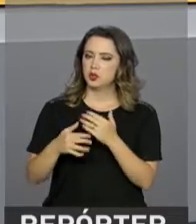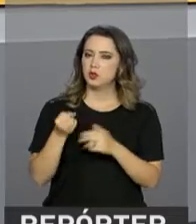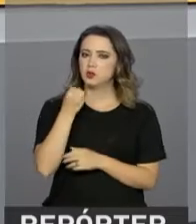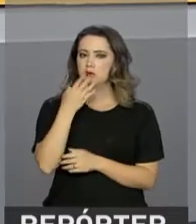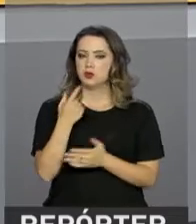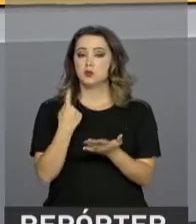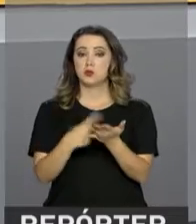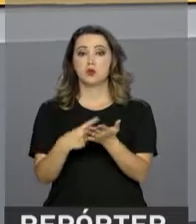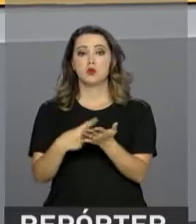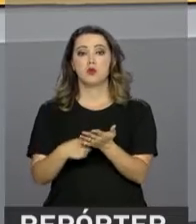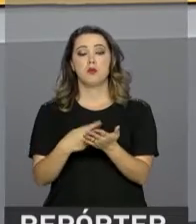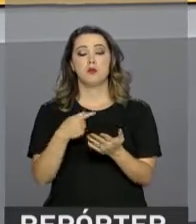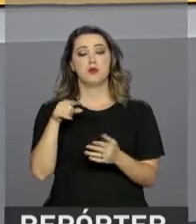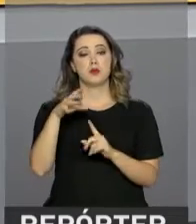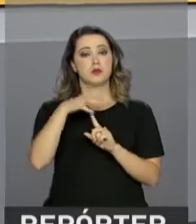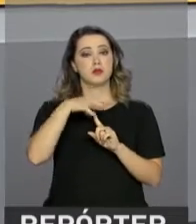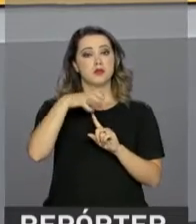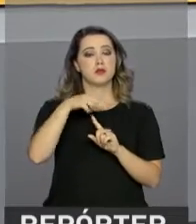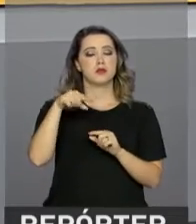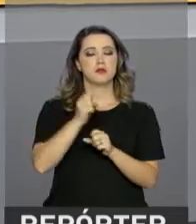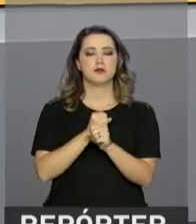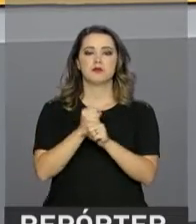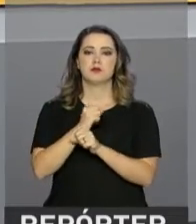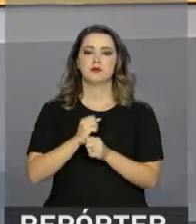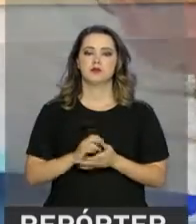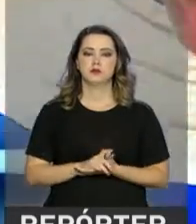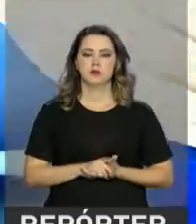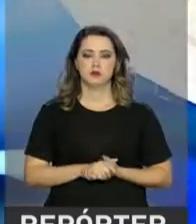bons negócios fechados na feira deste ano.